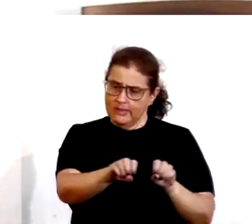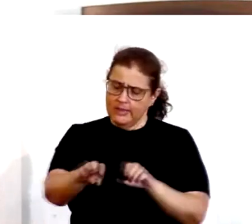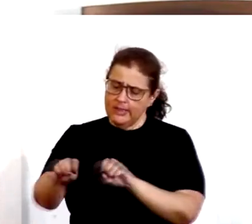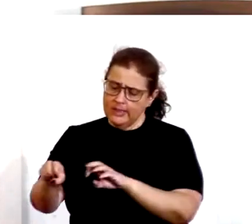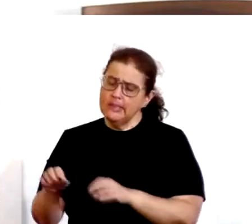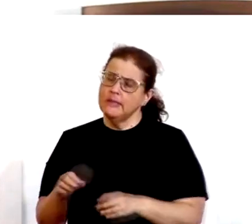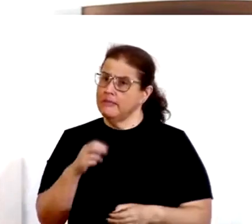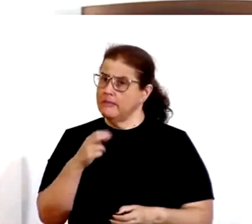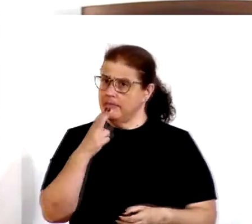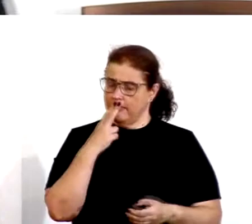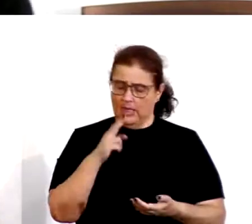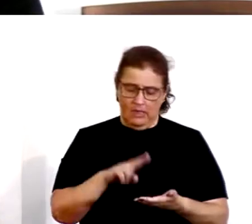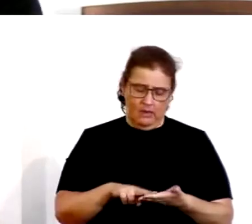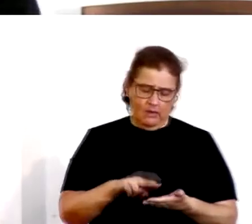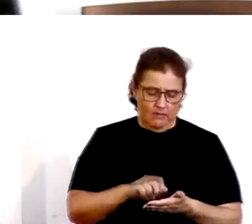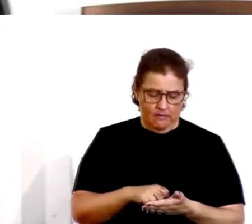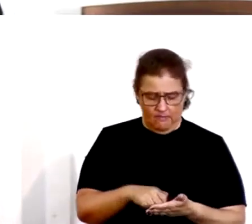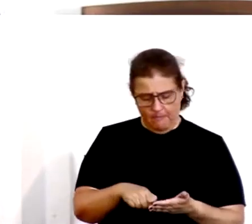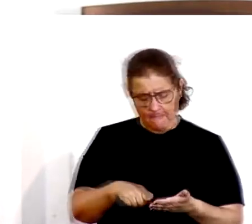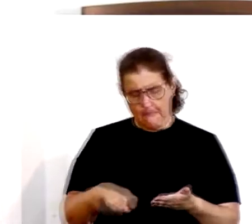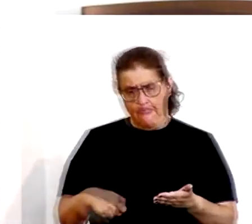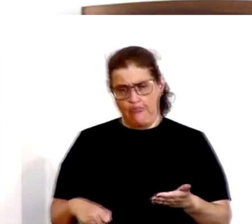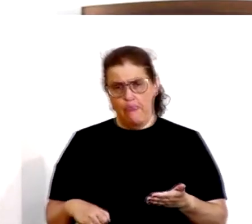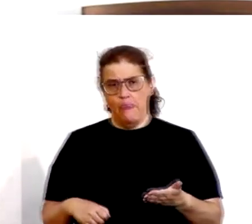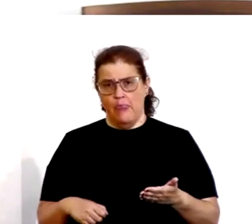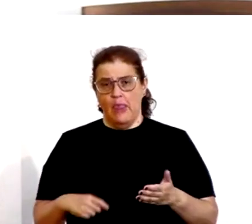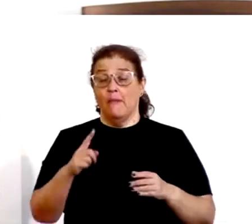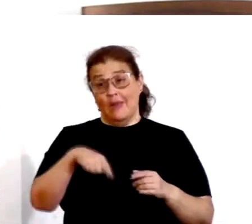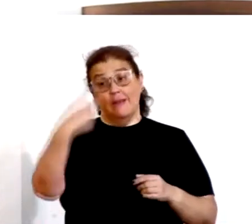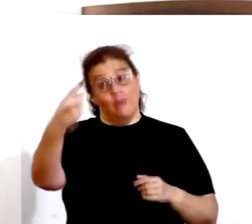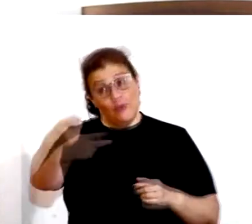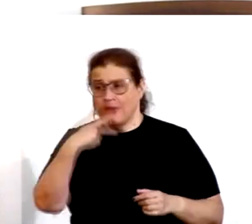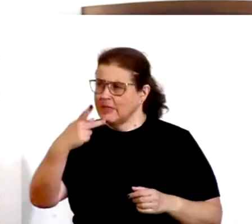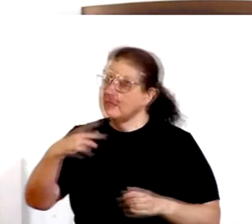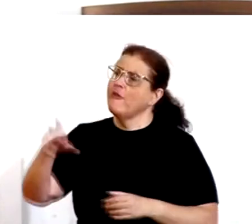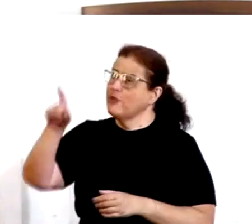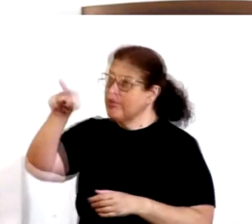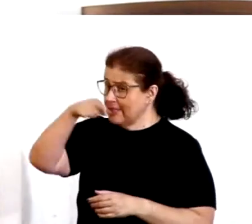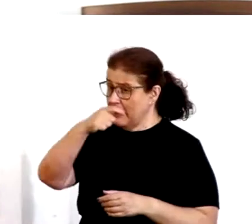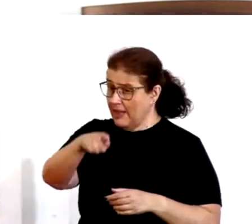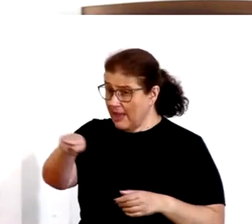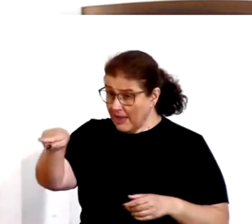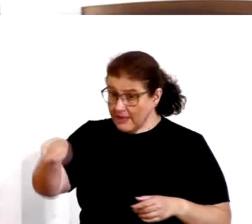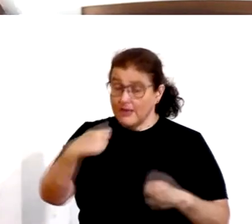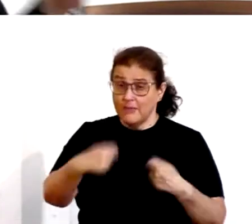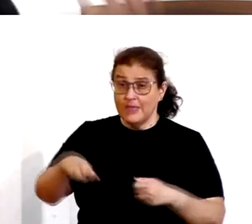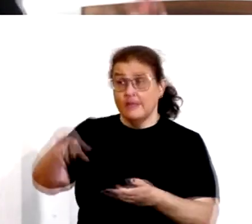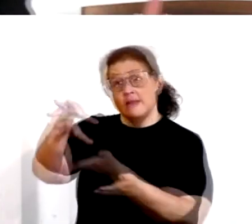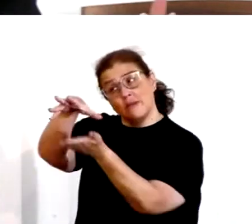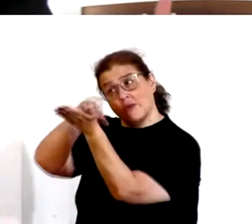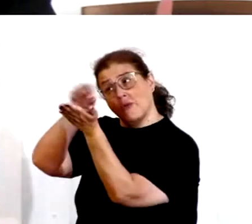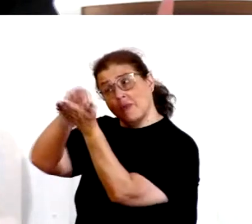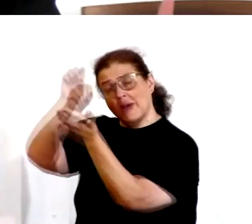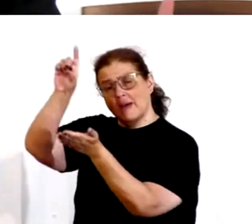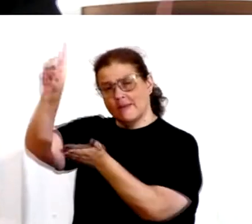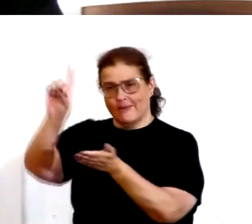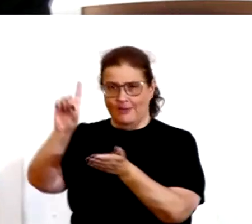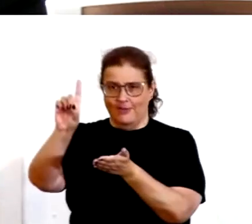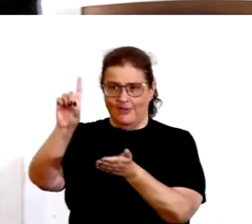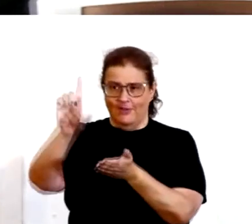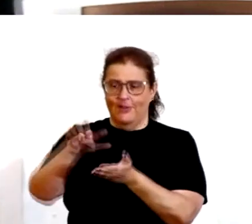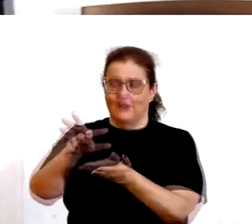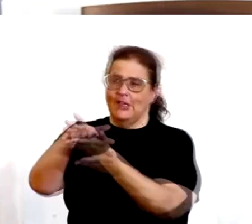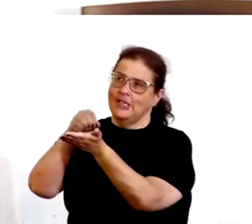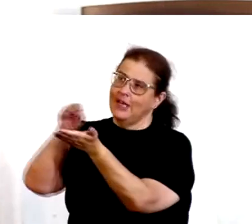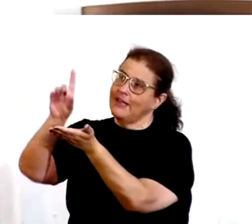essa ideia, para chegar então a dizer, sede pois imitadores de Deus. Veja que o pois aqui está concluindo uma ideia anterior.